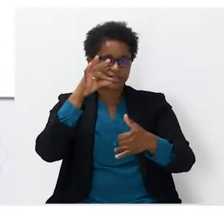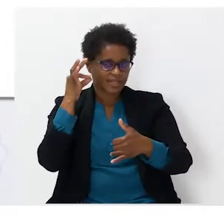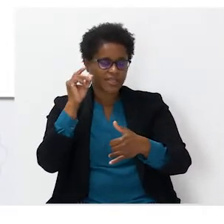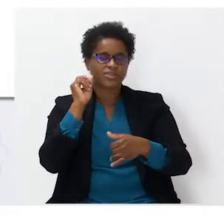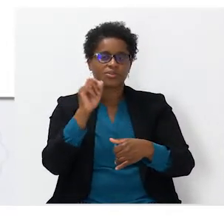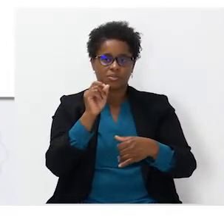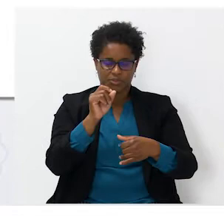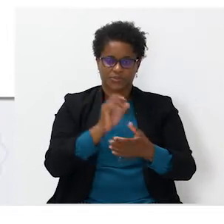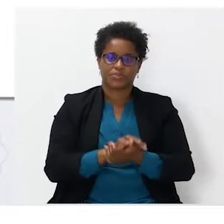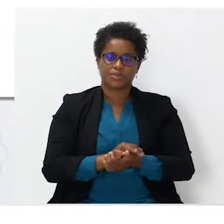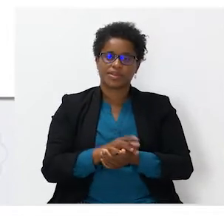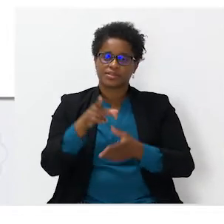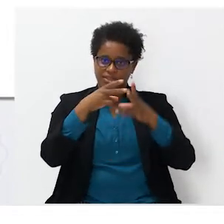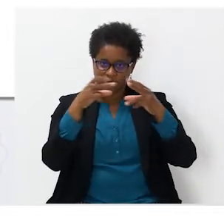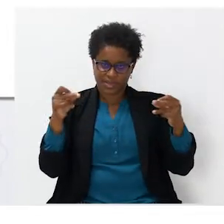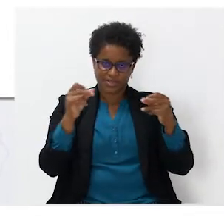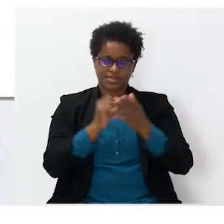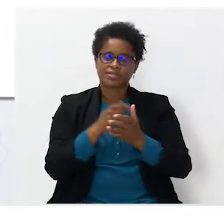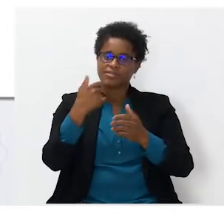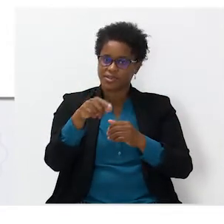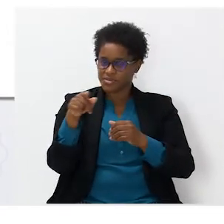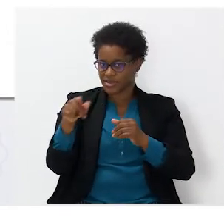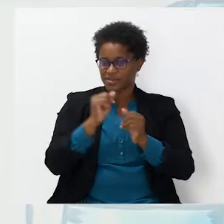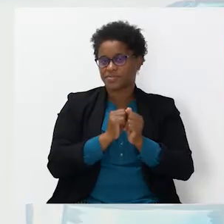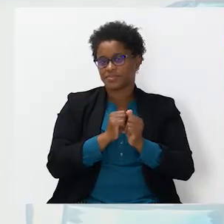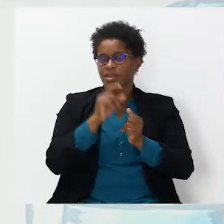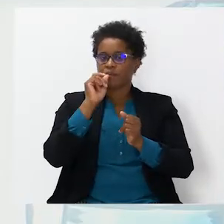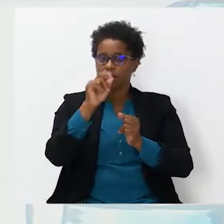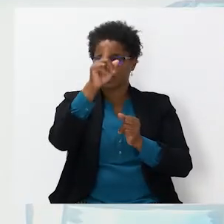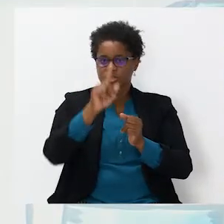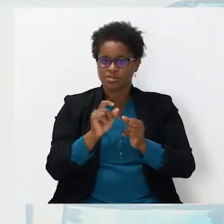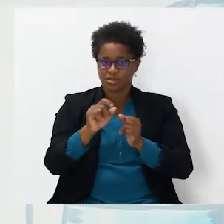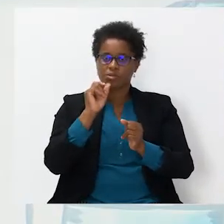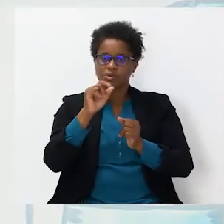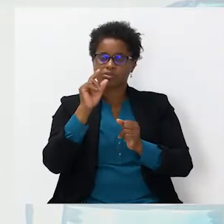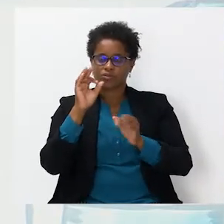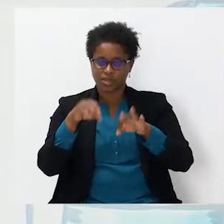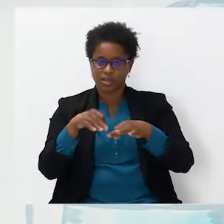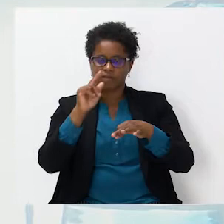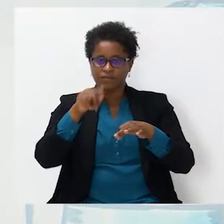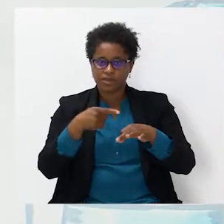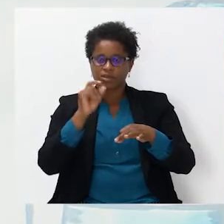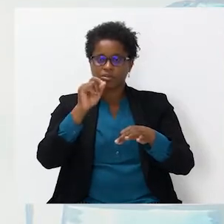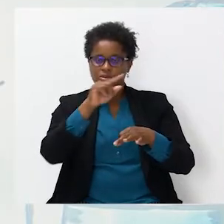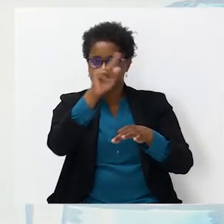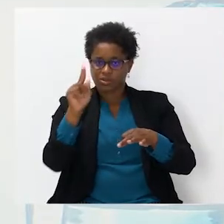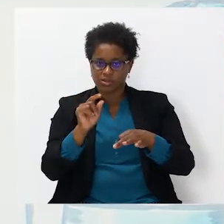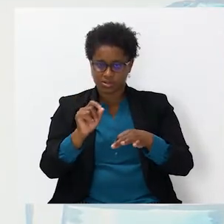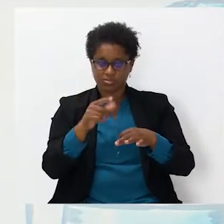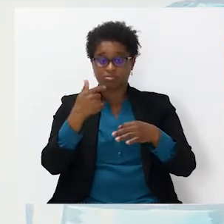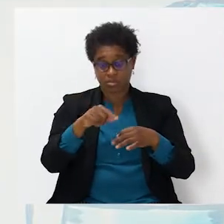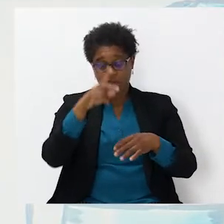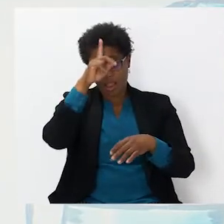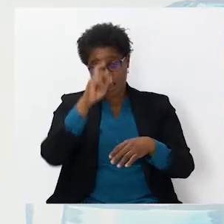de pontuação nas frases. Temos aqui ponto de exclamação, ponto final, vírgula e ponto de interrogação. Temos